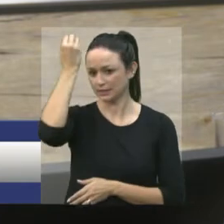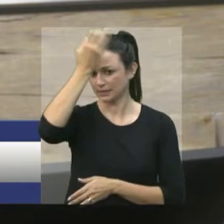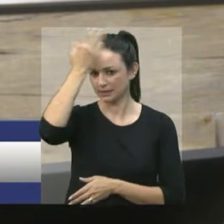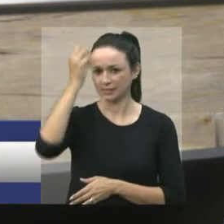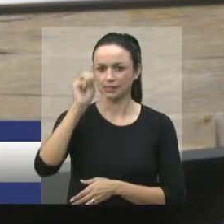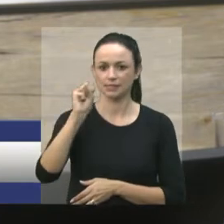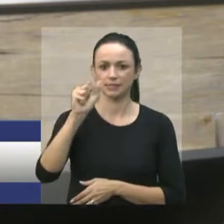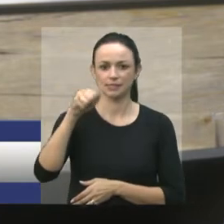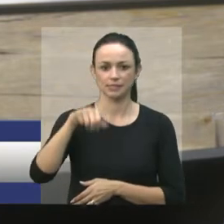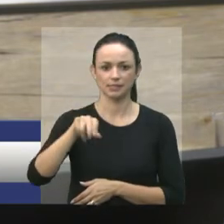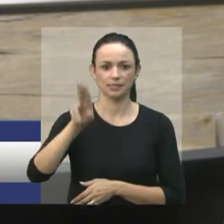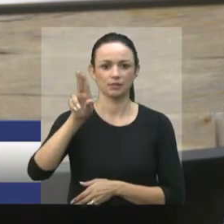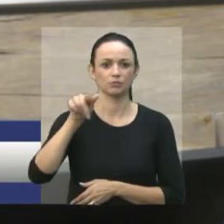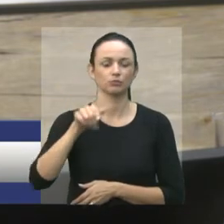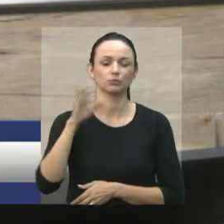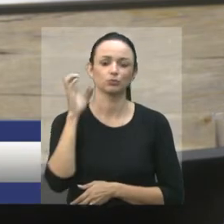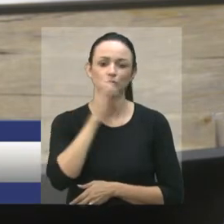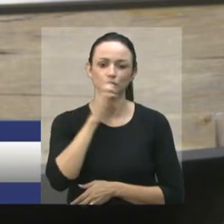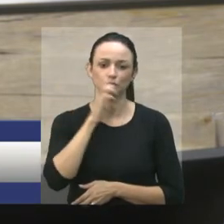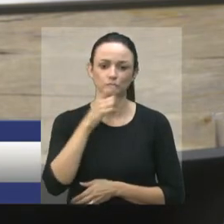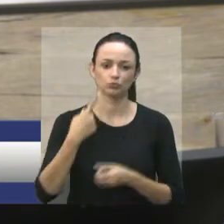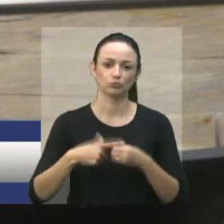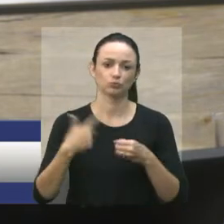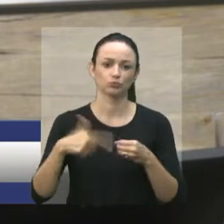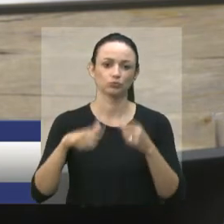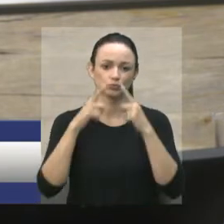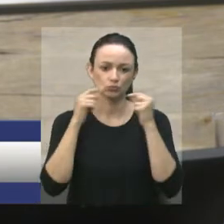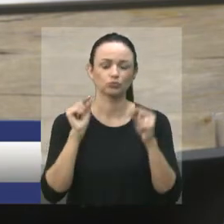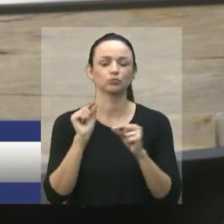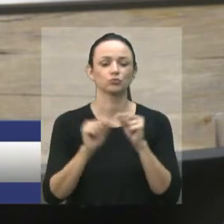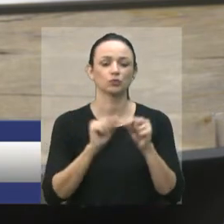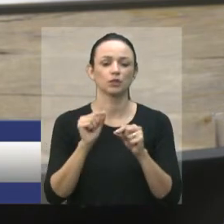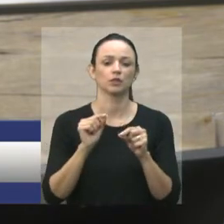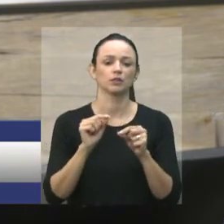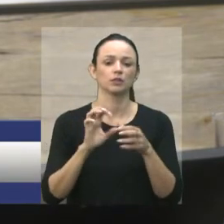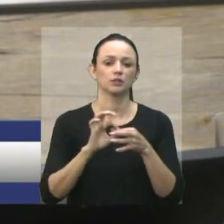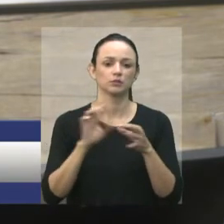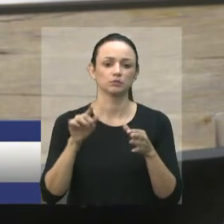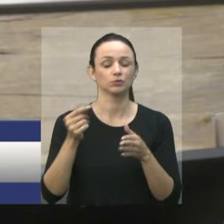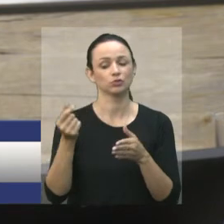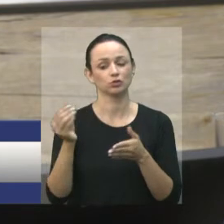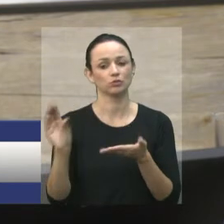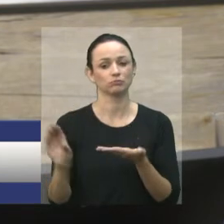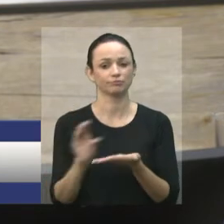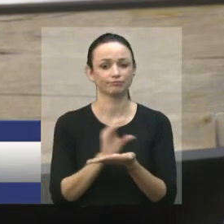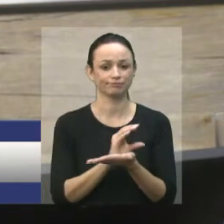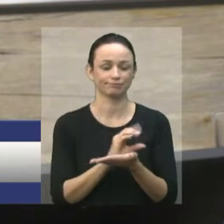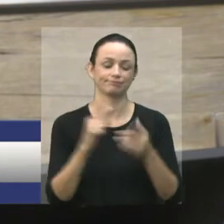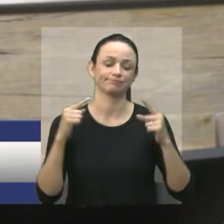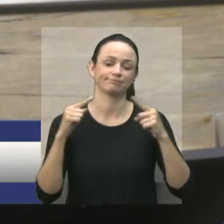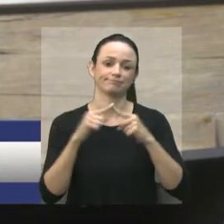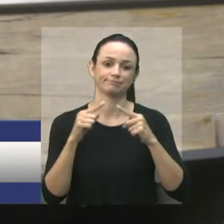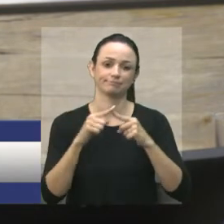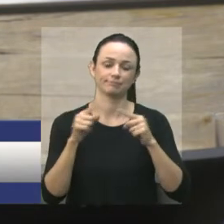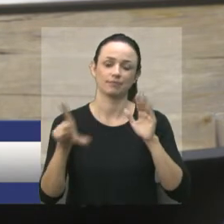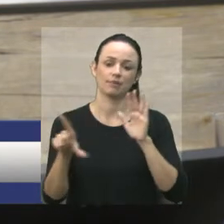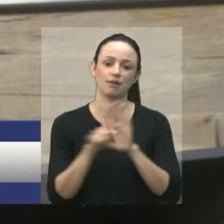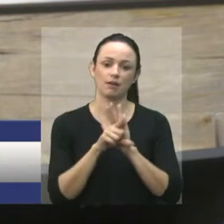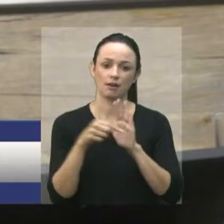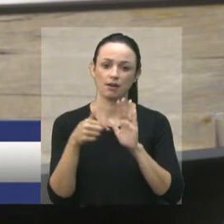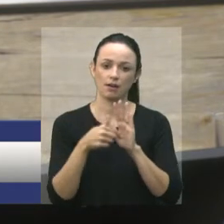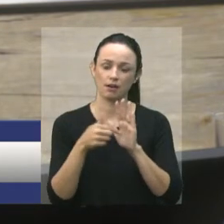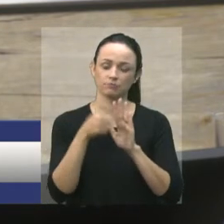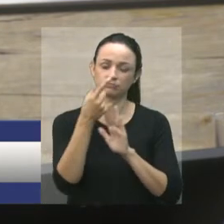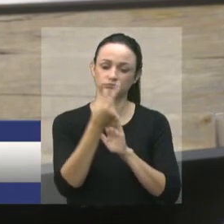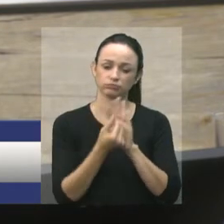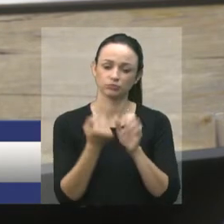de Atendimento Móvel de Urgência do município de Jaú, prevendo que sejam deixados os recursos correspondentes na lei orçamentária para o